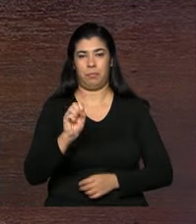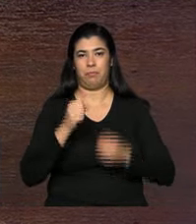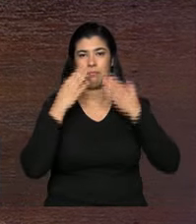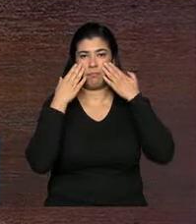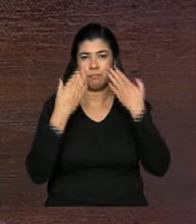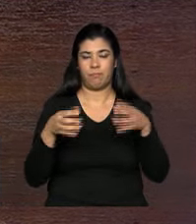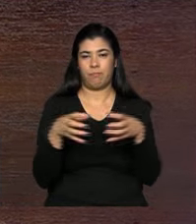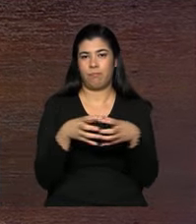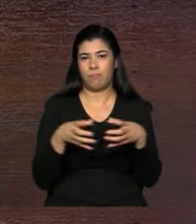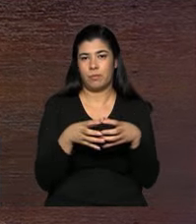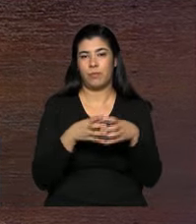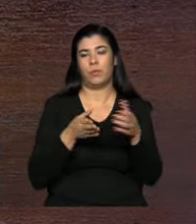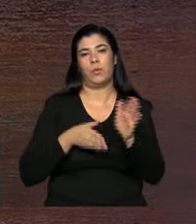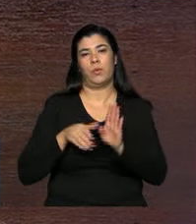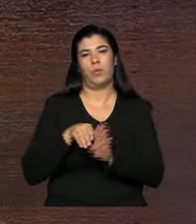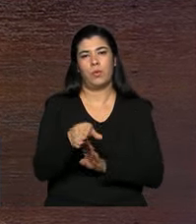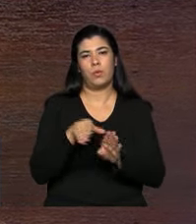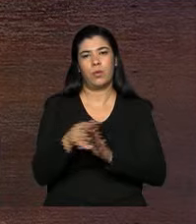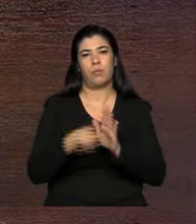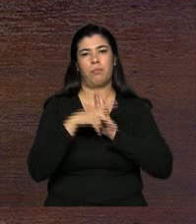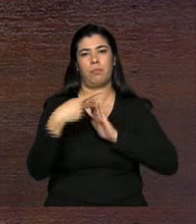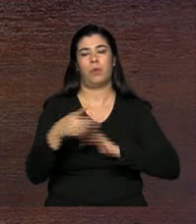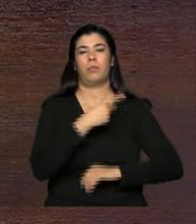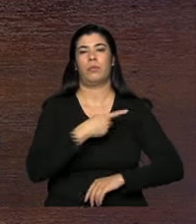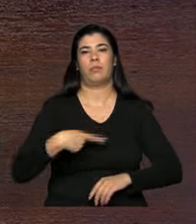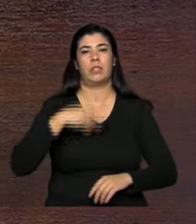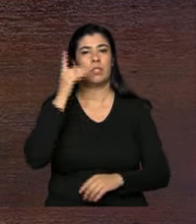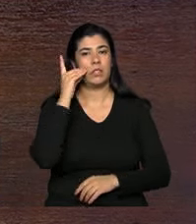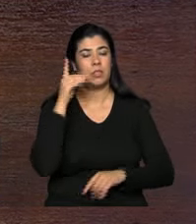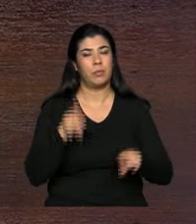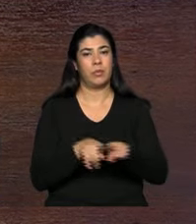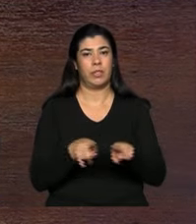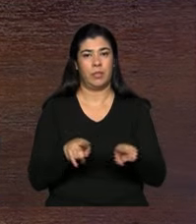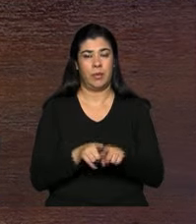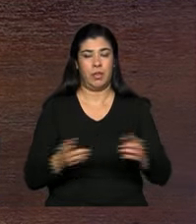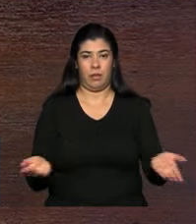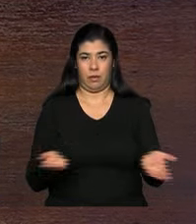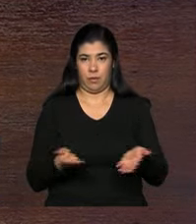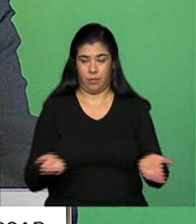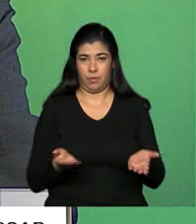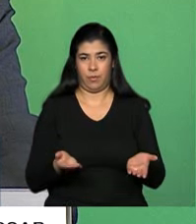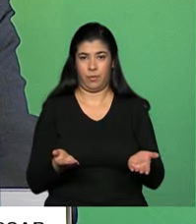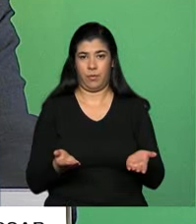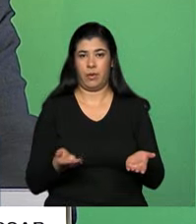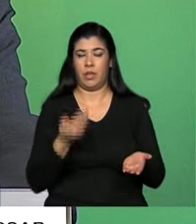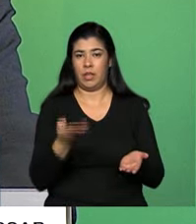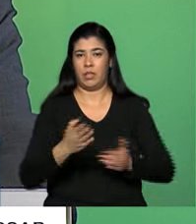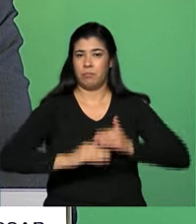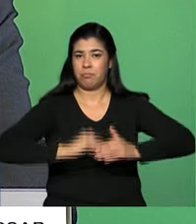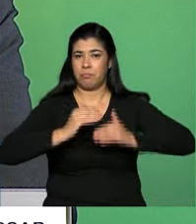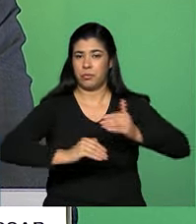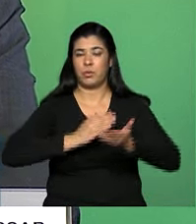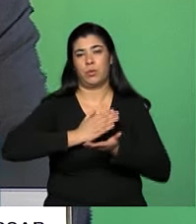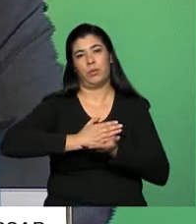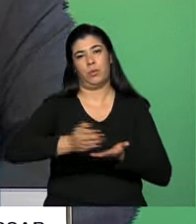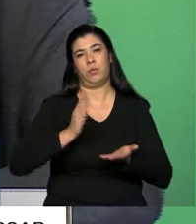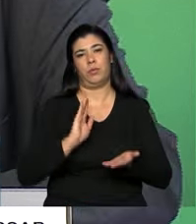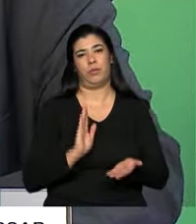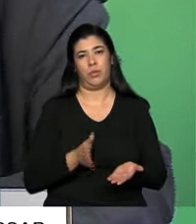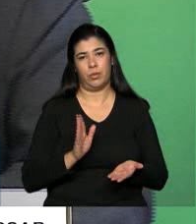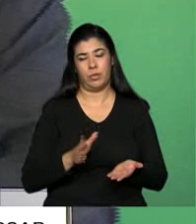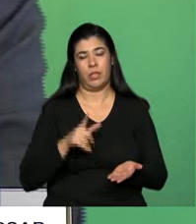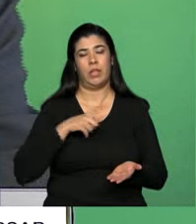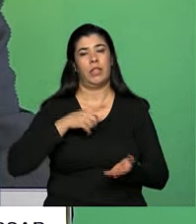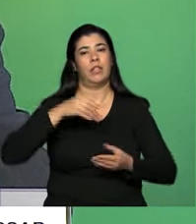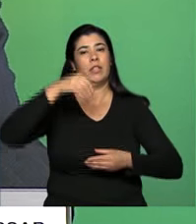de diretrizes por parte da presidente Dilma a partir de agora esse processo tem início o seu